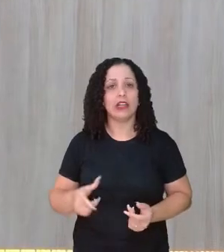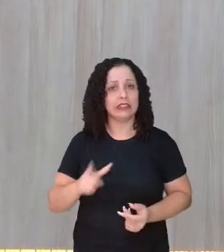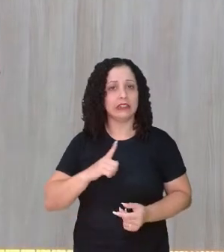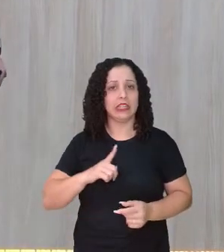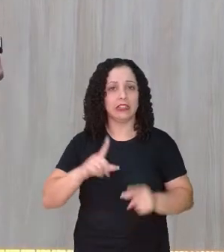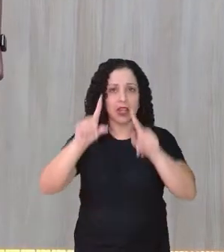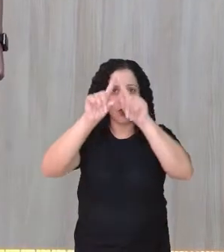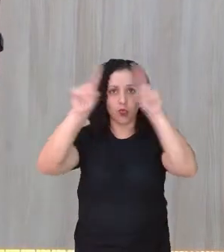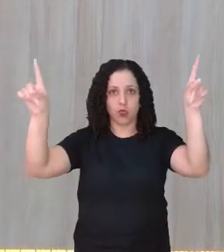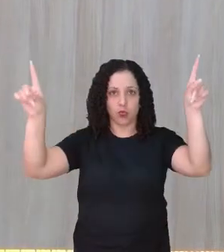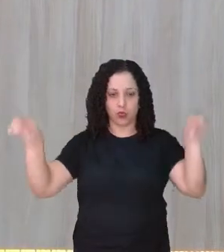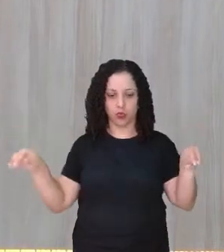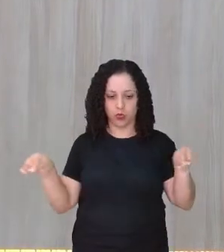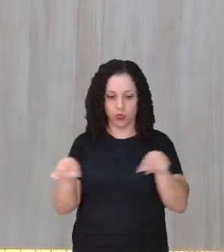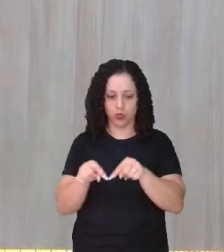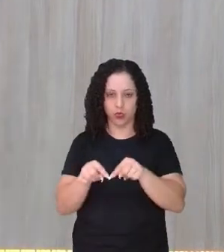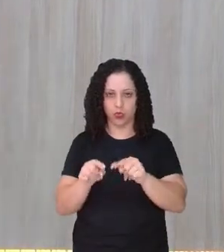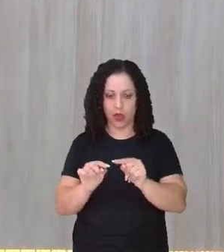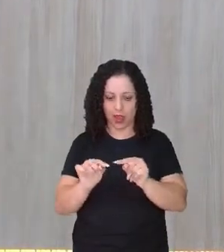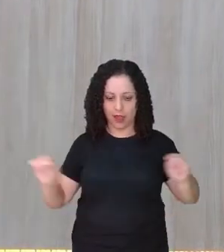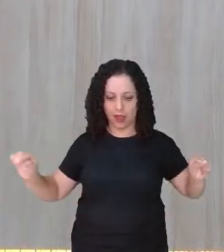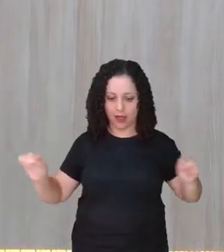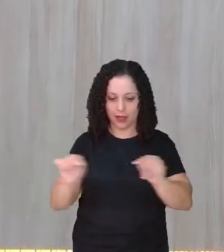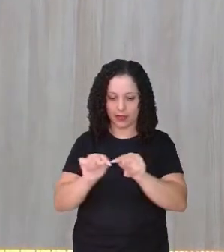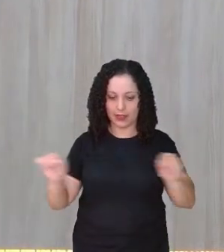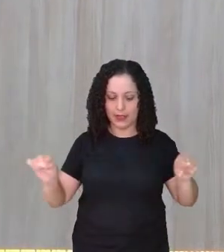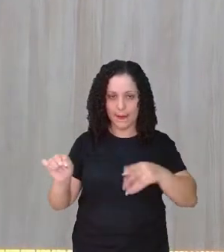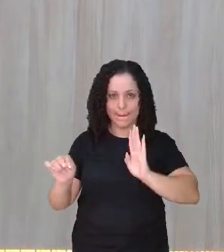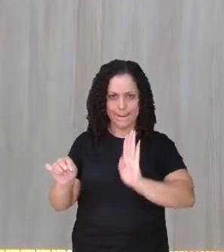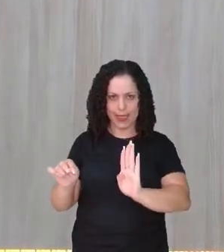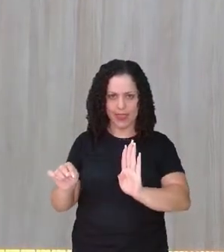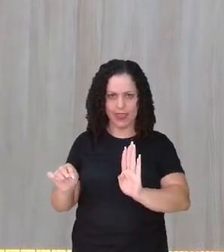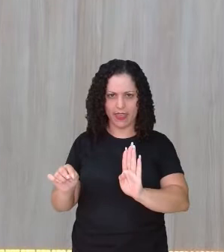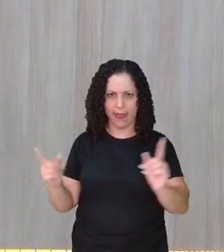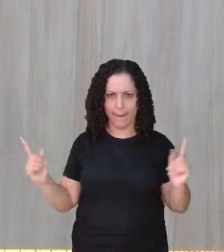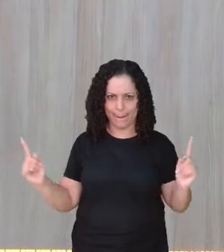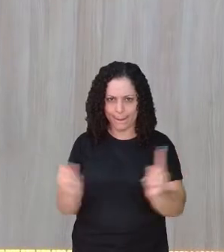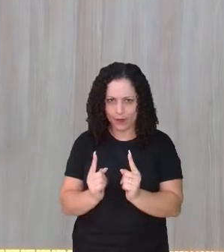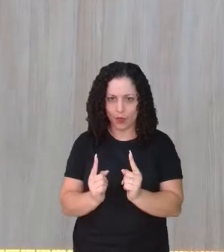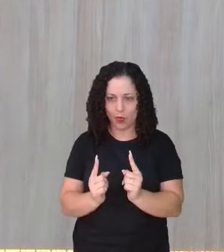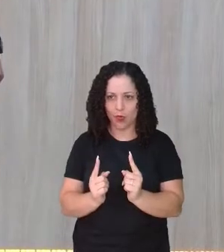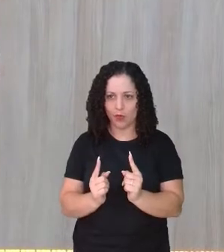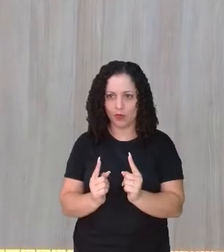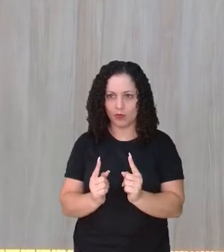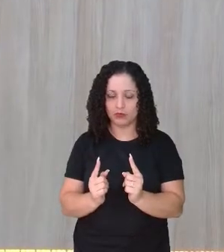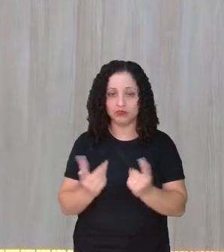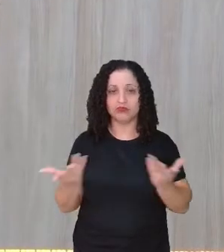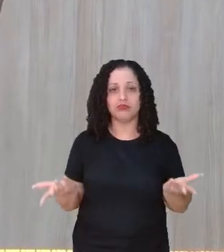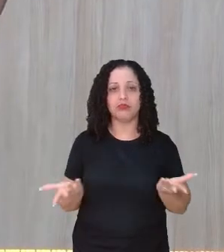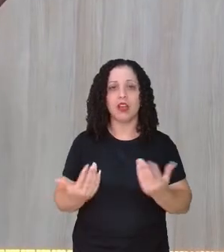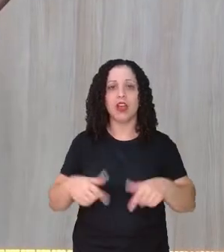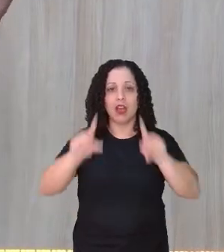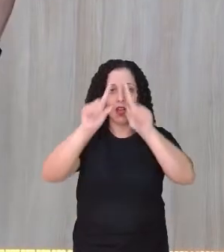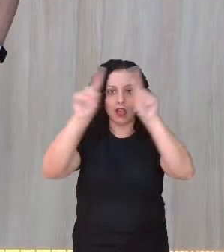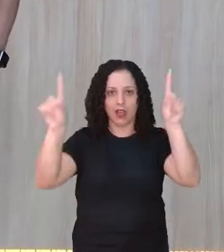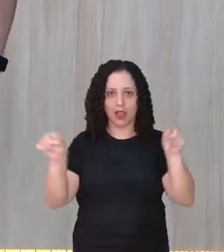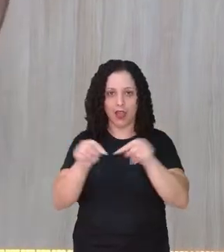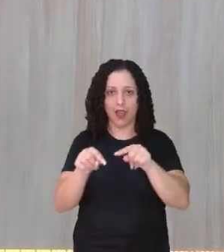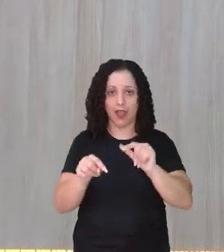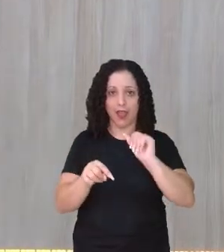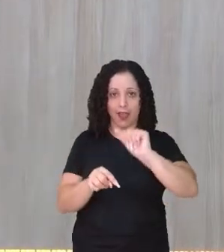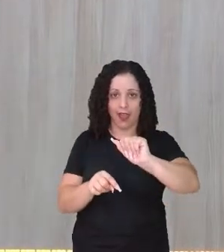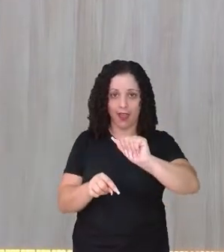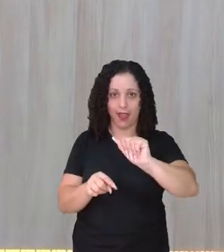é maior ou menor do que o valor do lado do quadrado ali, A, do gramado? O valor de